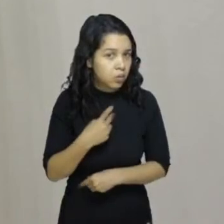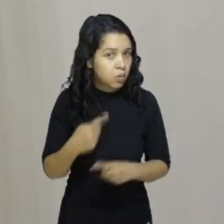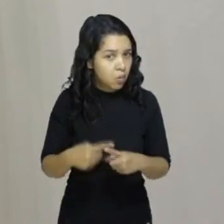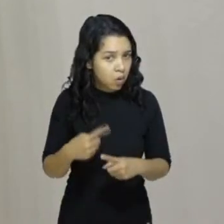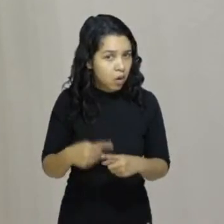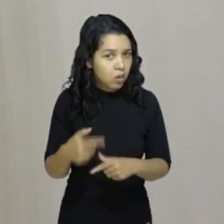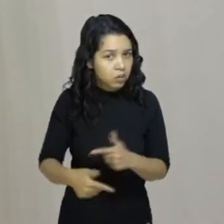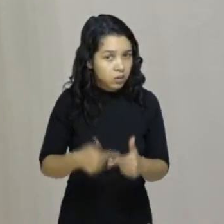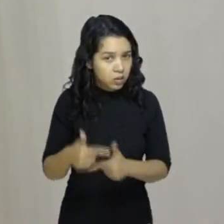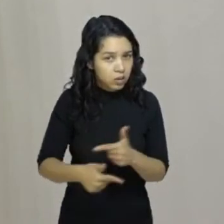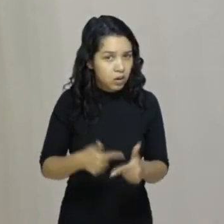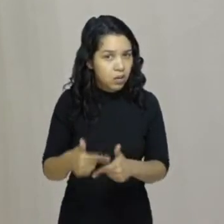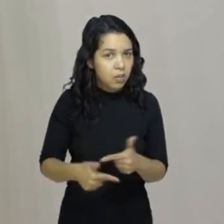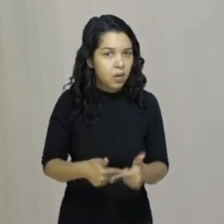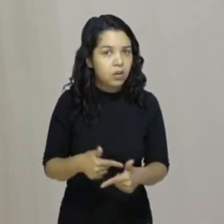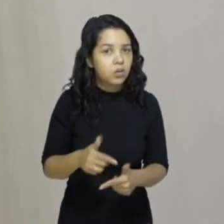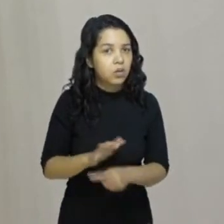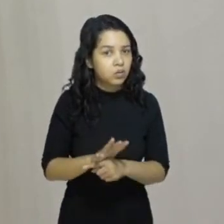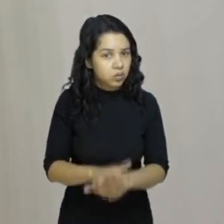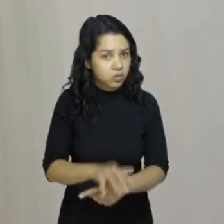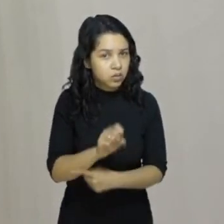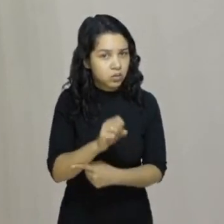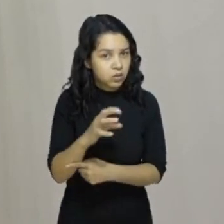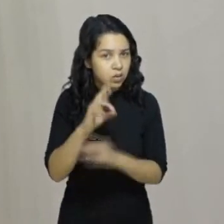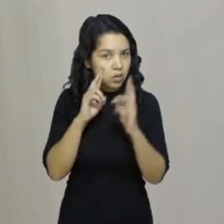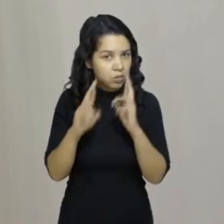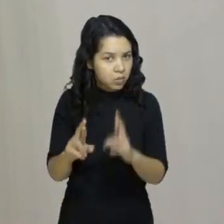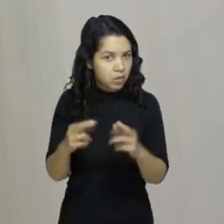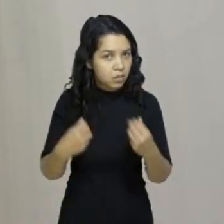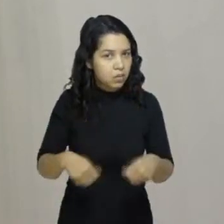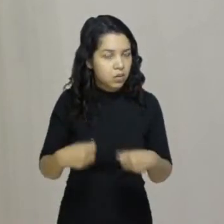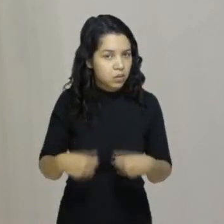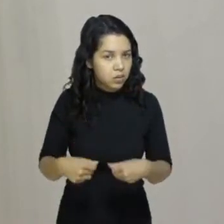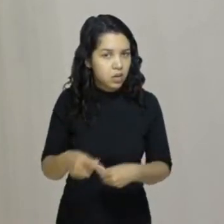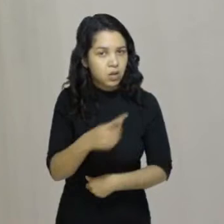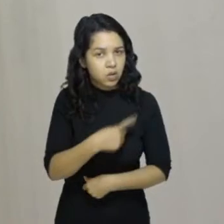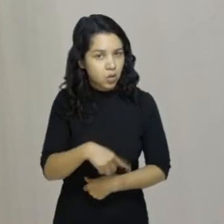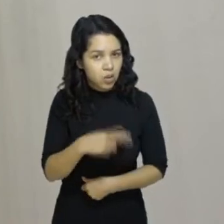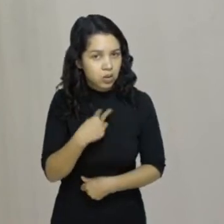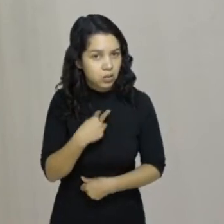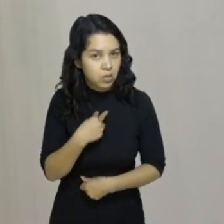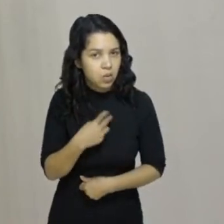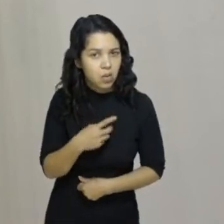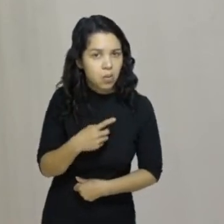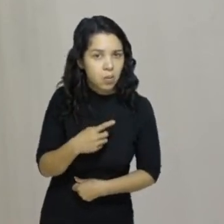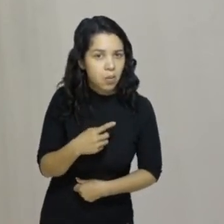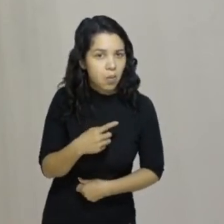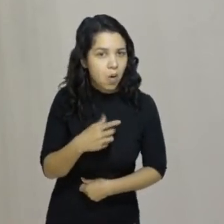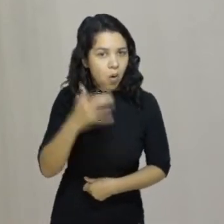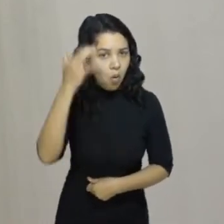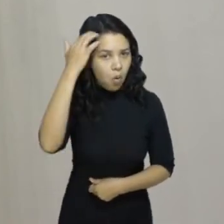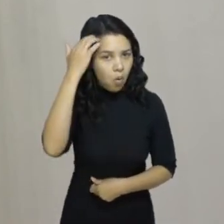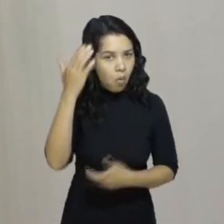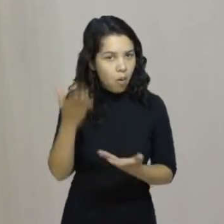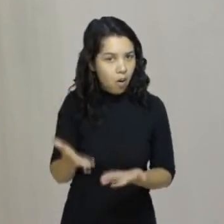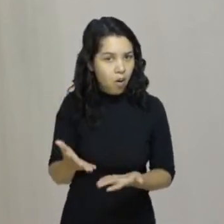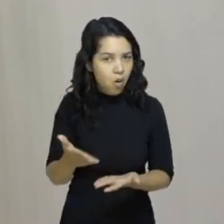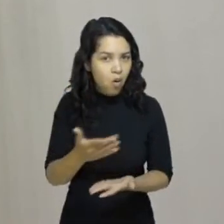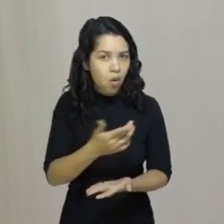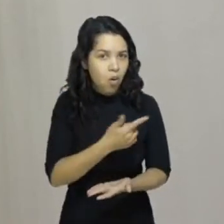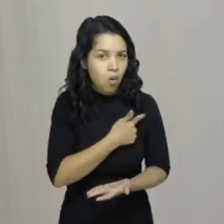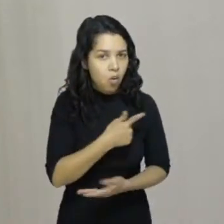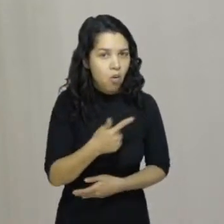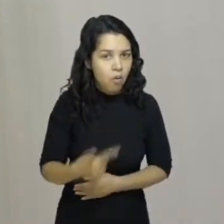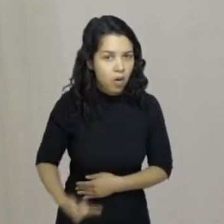trabalho que merece respeito e nós também não podemos apontar o dedo para isso aí o palco Governador Carlos